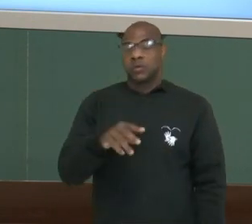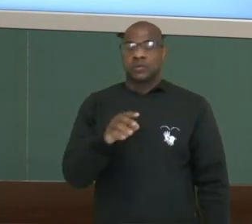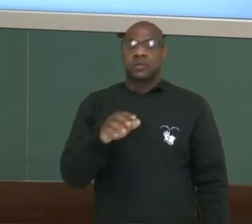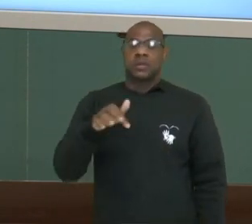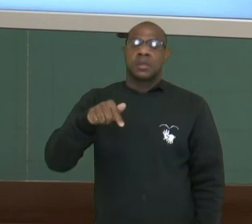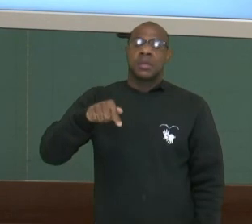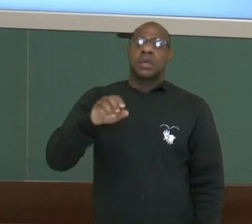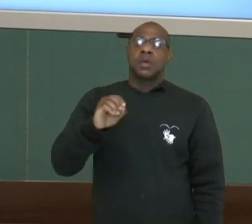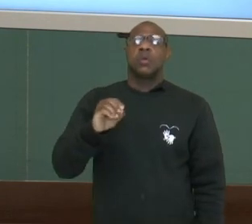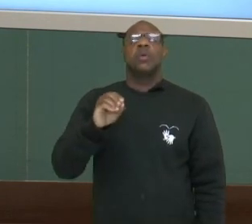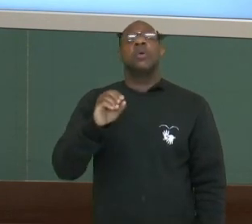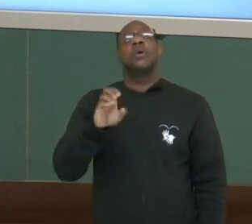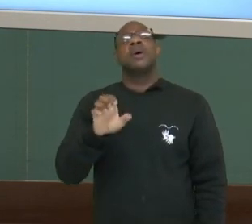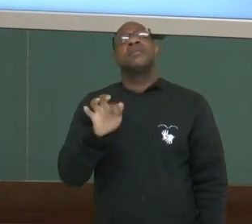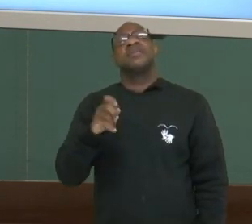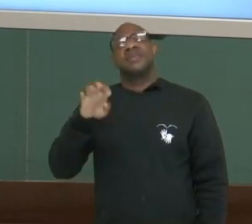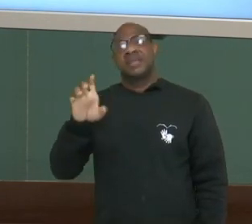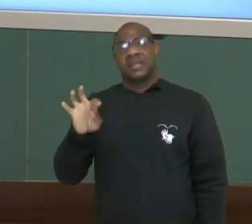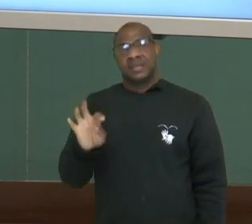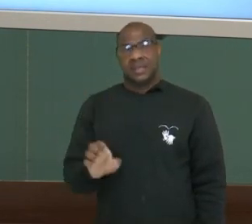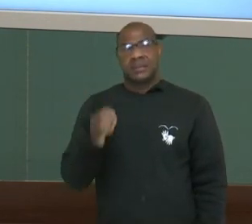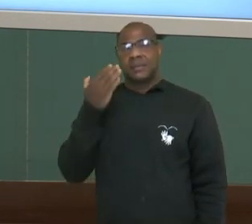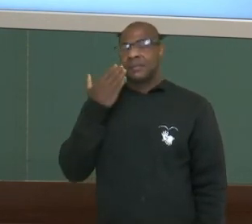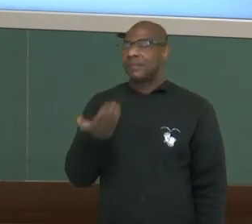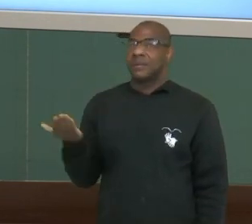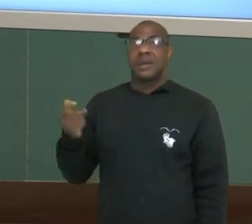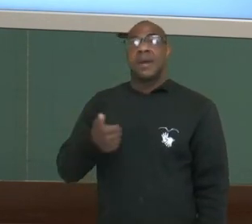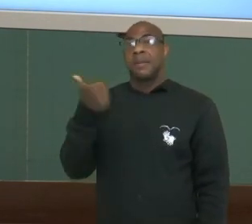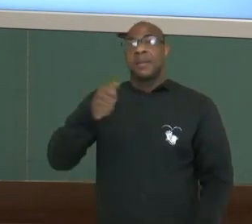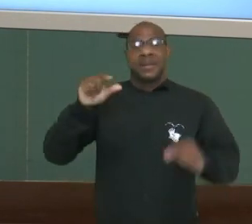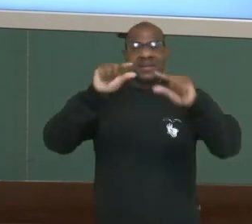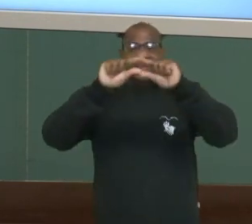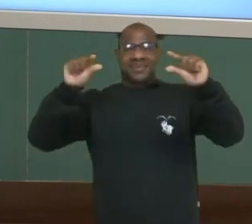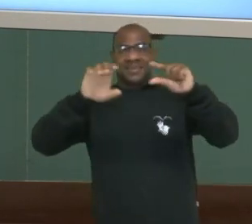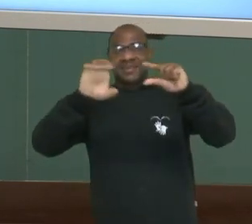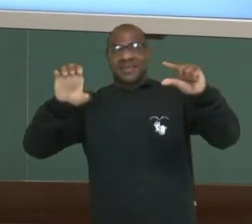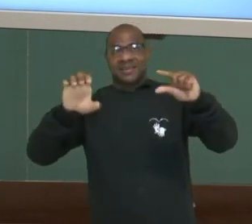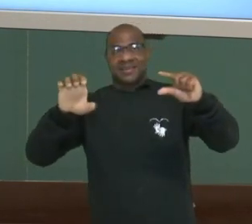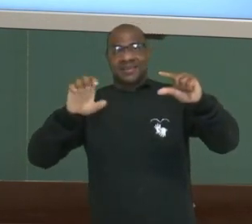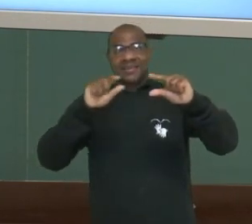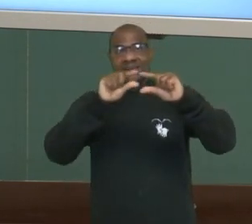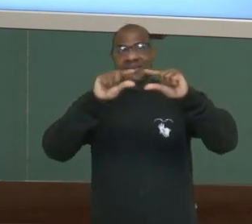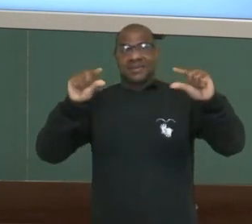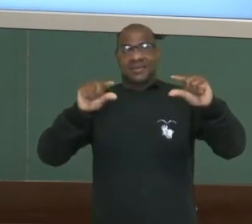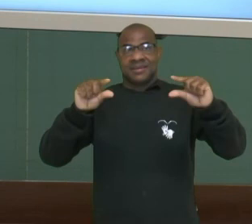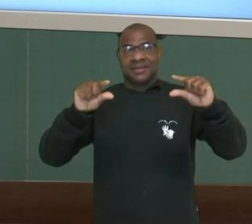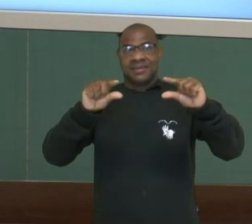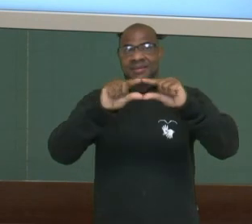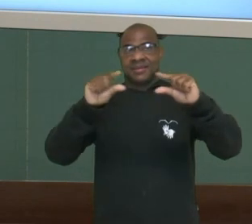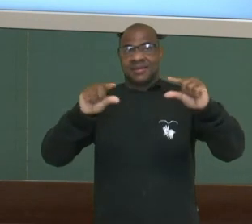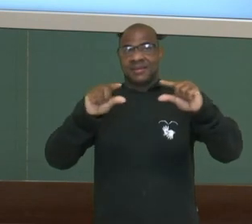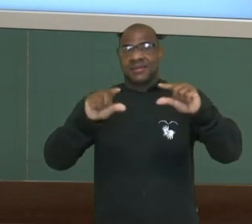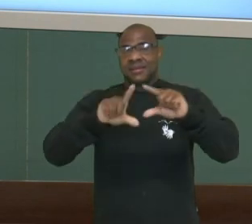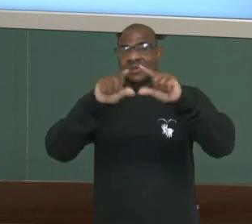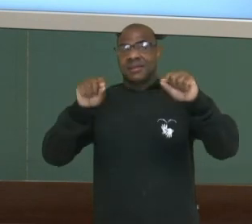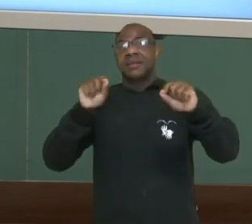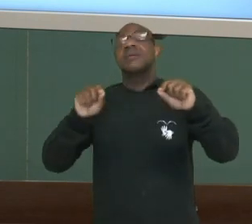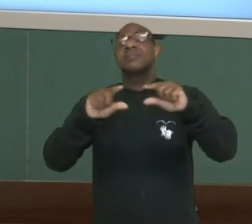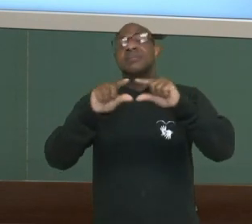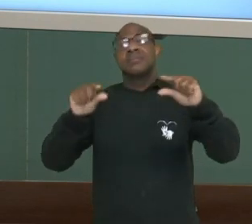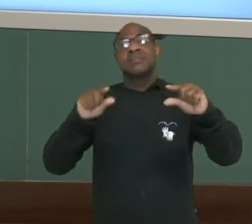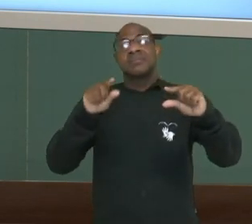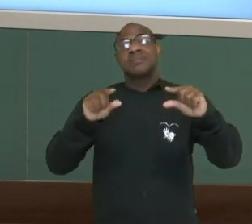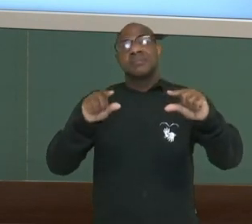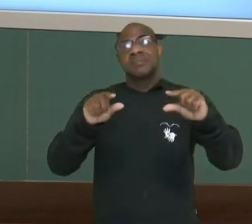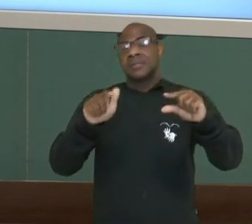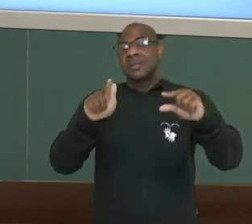daí eu poder comparar? Então, peguei a primeira equação e deixei ela, aqui está na forma o quê? Na